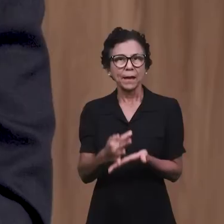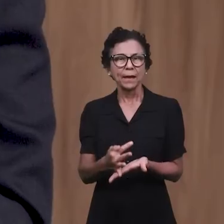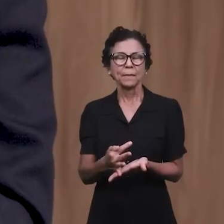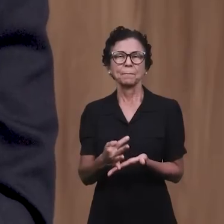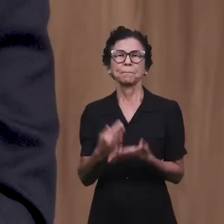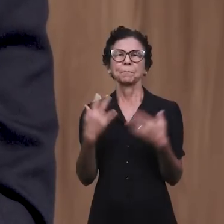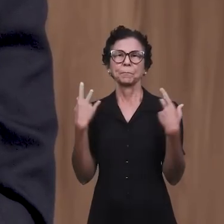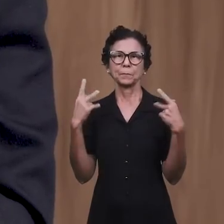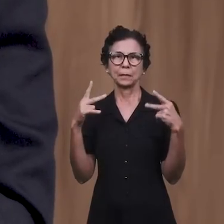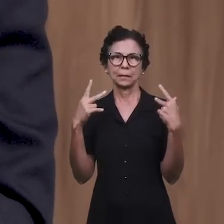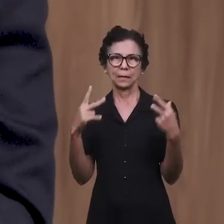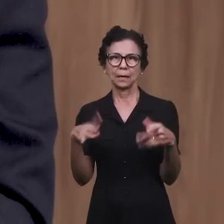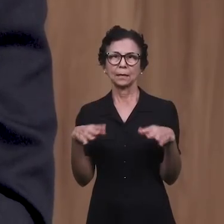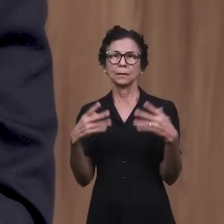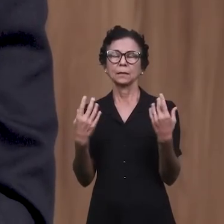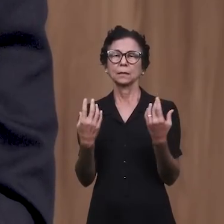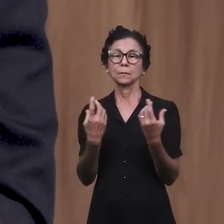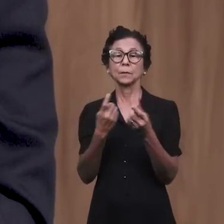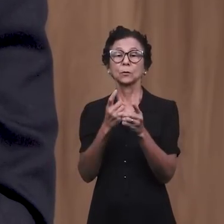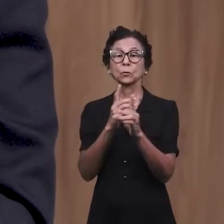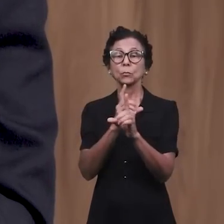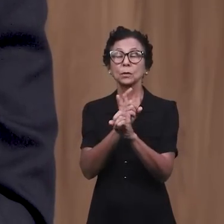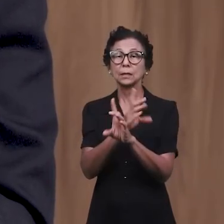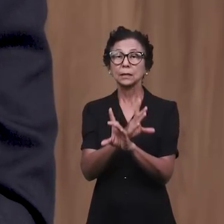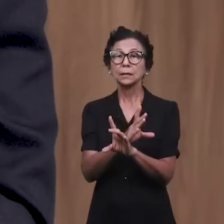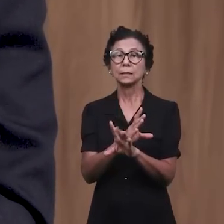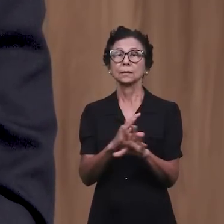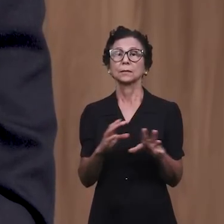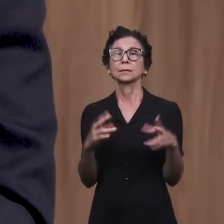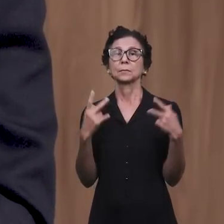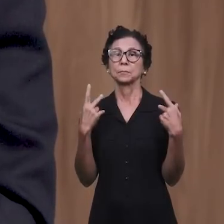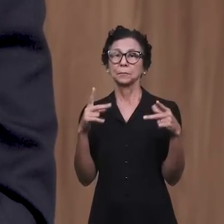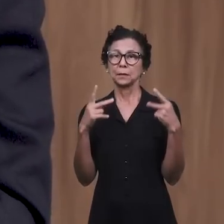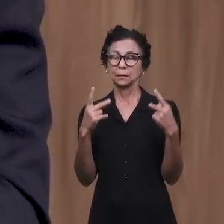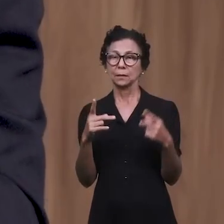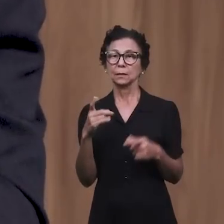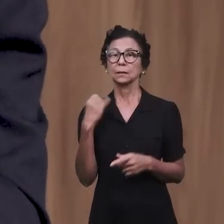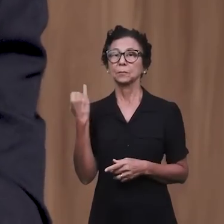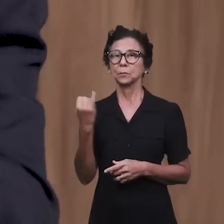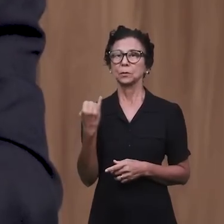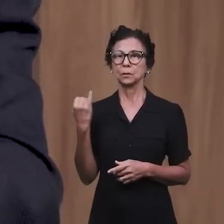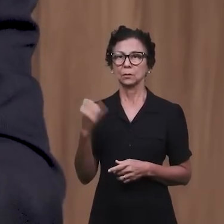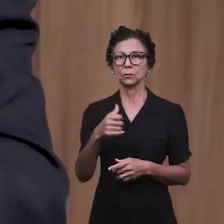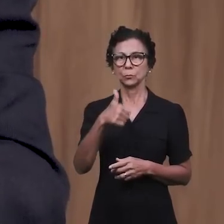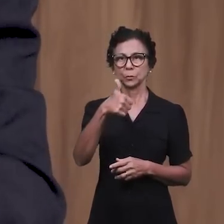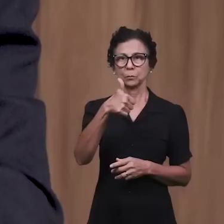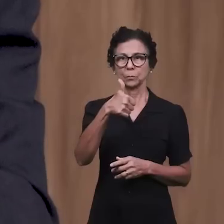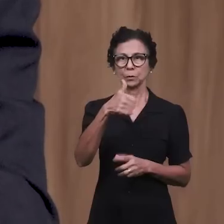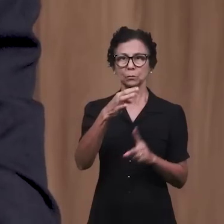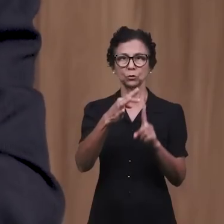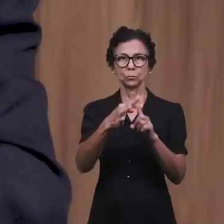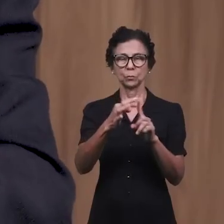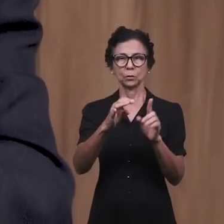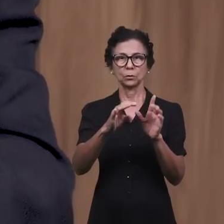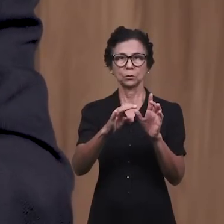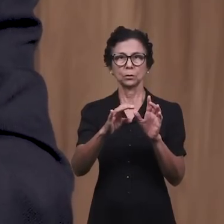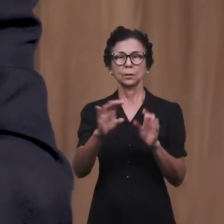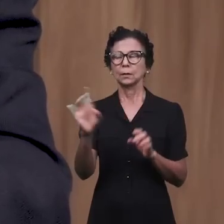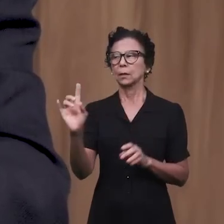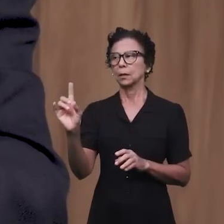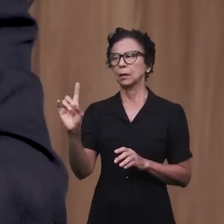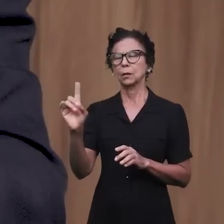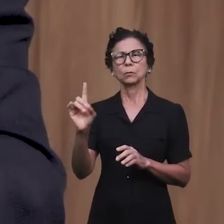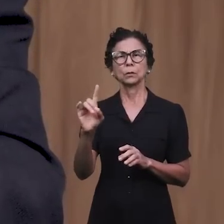boa doutrina. Isso é muito importante, esse aspecto, né? 1 Timóteo 1, versículo 9.